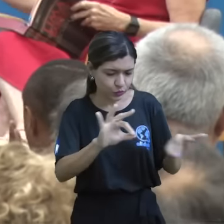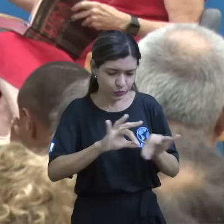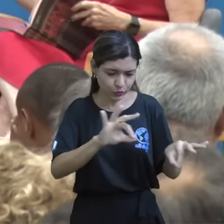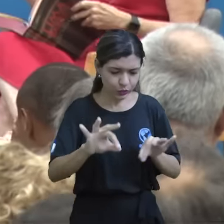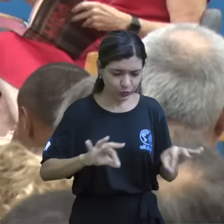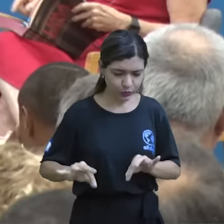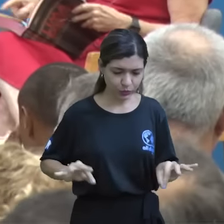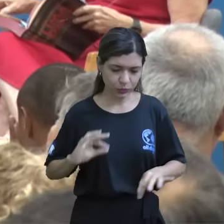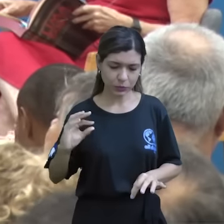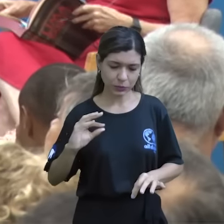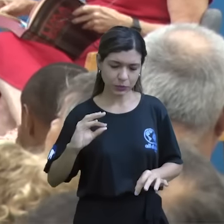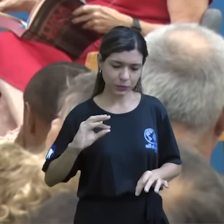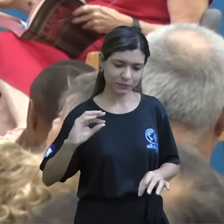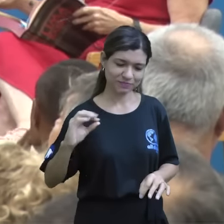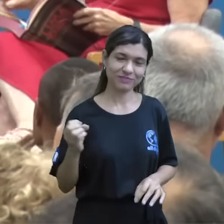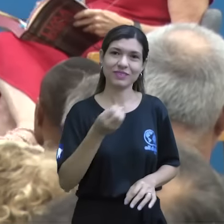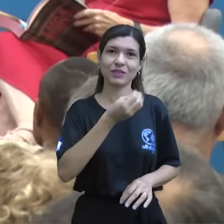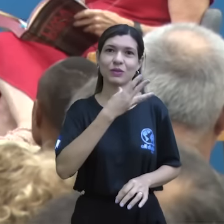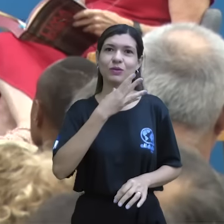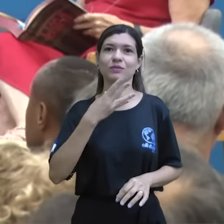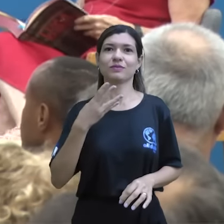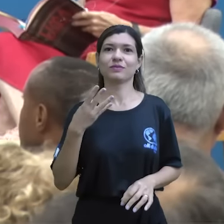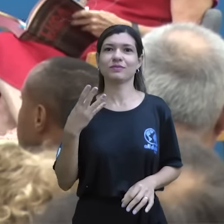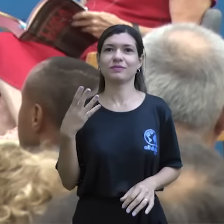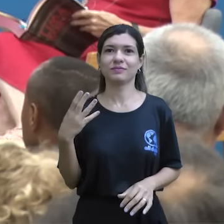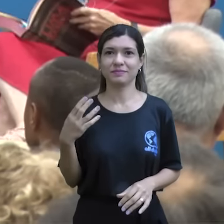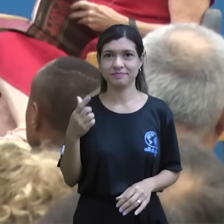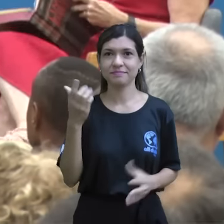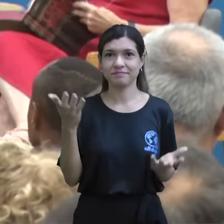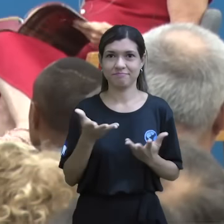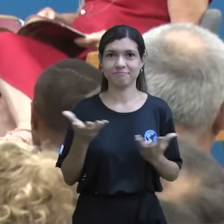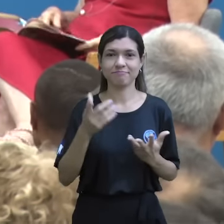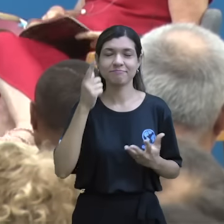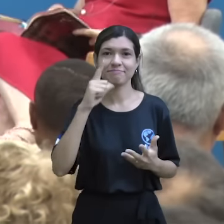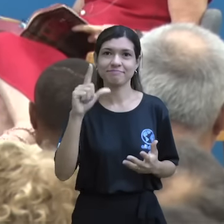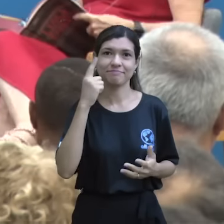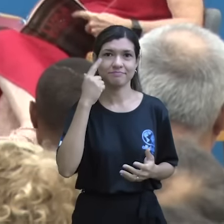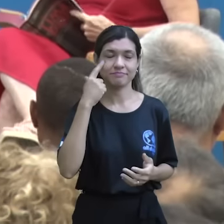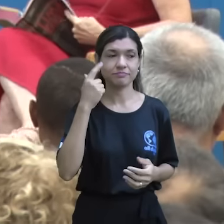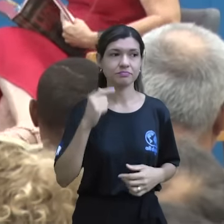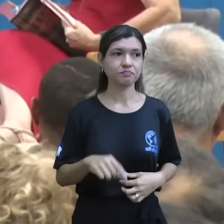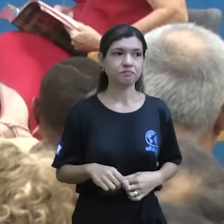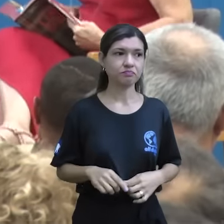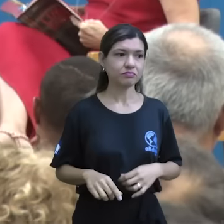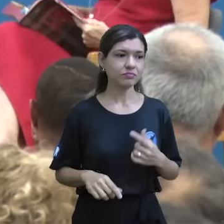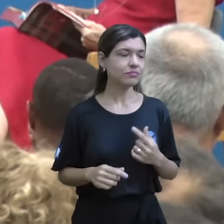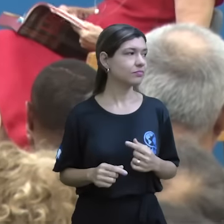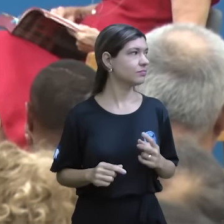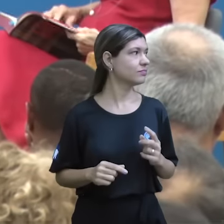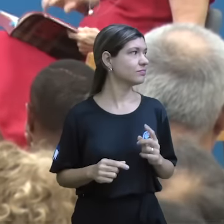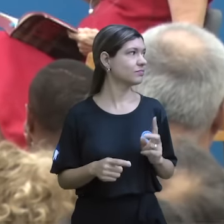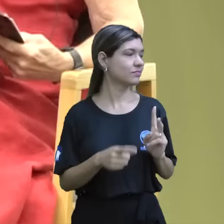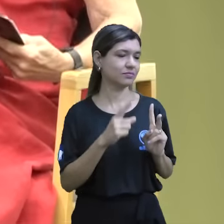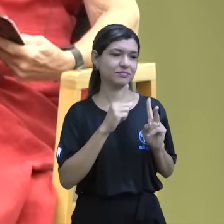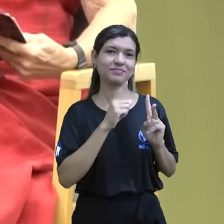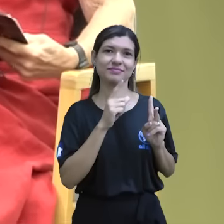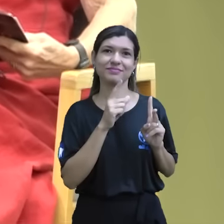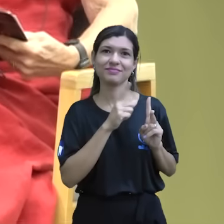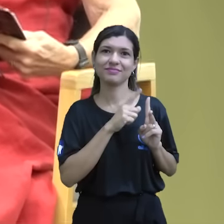Já liga? Acho que você está desligado. Está desligado? Não, está ligado. Que é bem que na primeira internação,